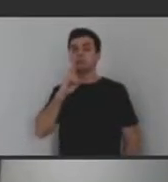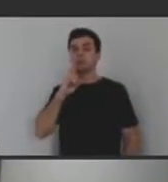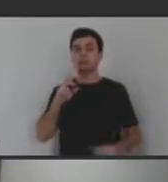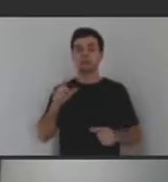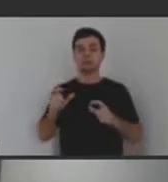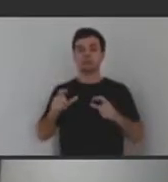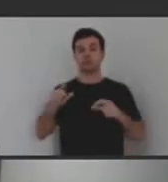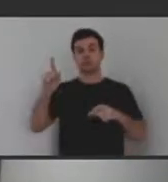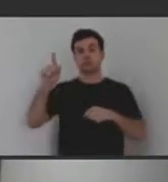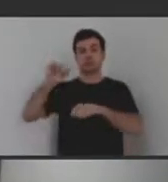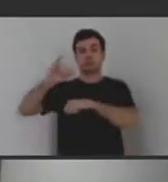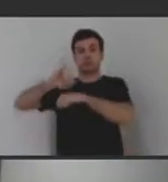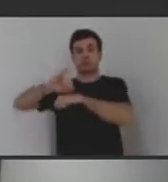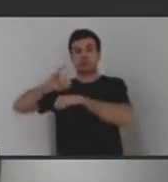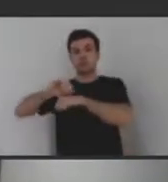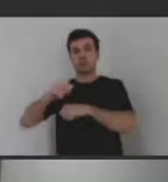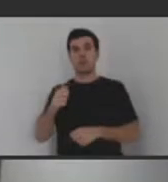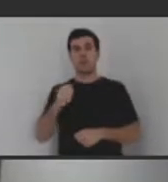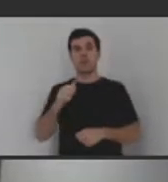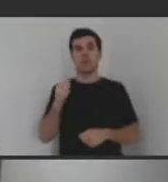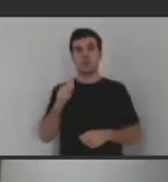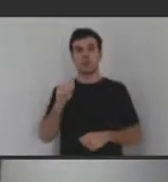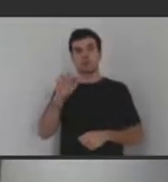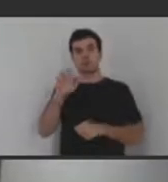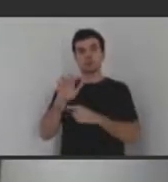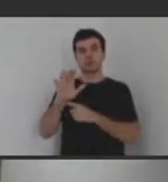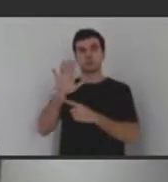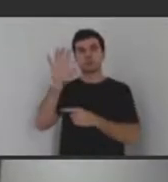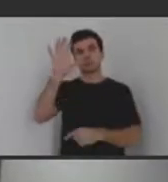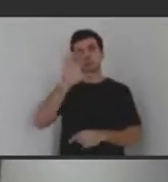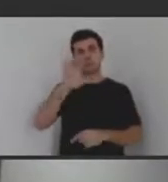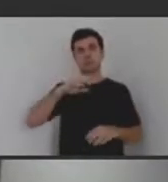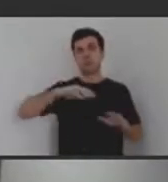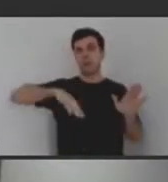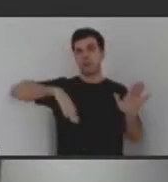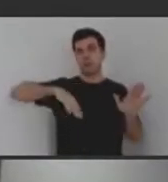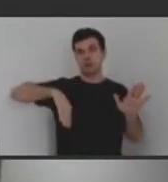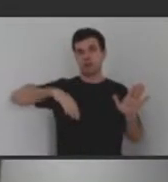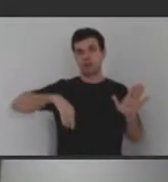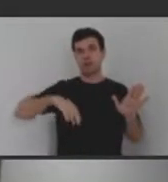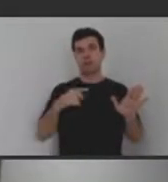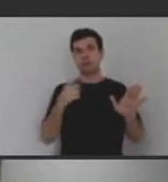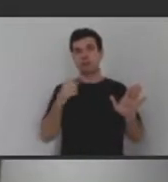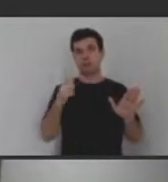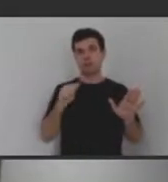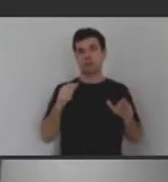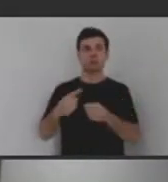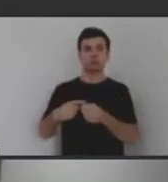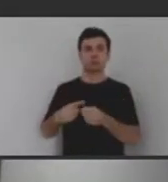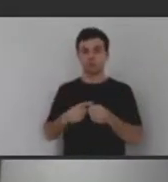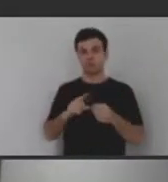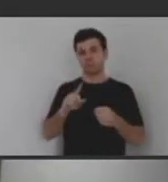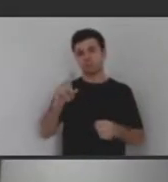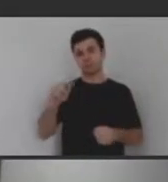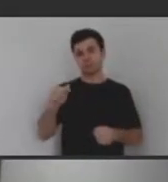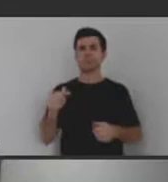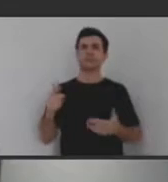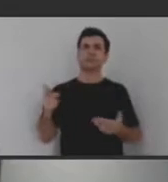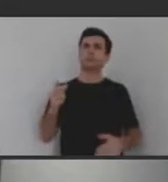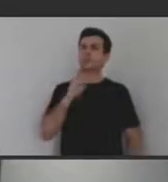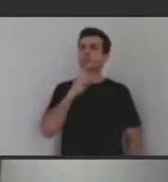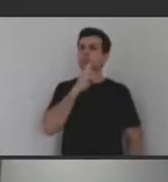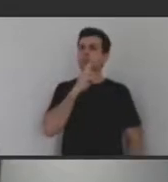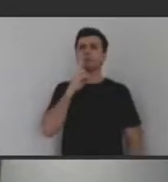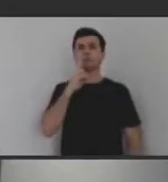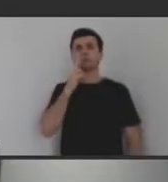na capital, 11 na Grande São Paulo, 8 no litoral e 17 no interior. Tendo em vista que o sucesso do restaurante Bom Prato se